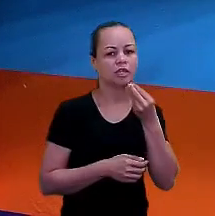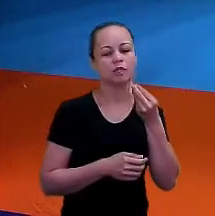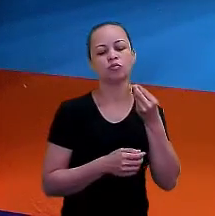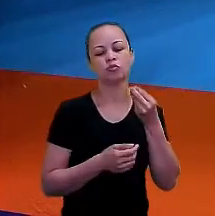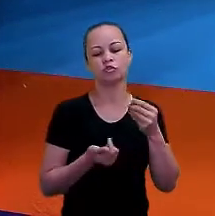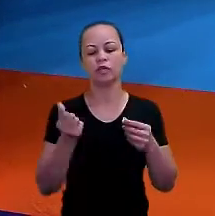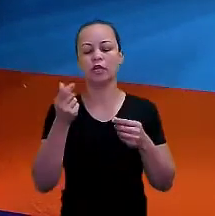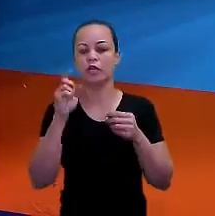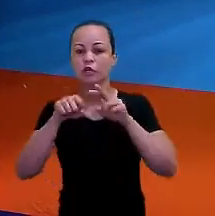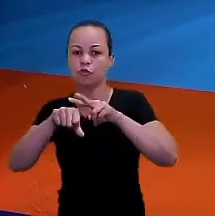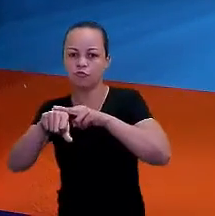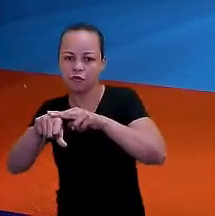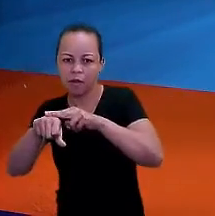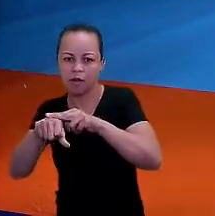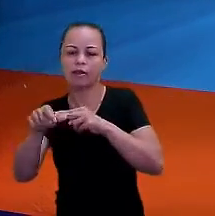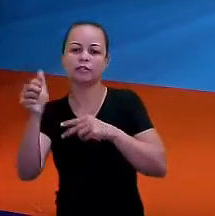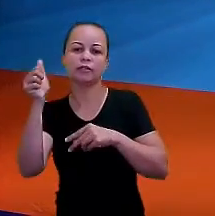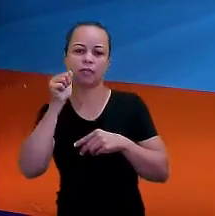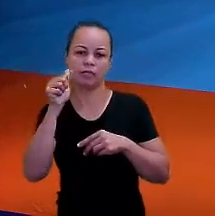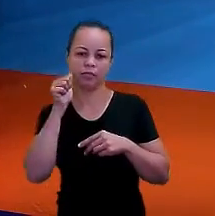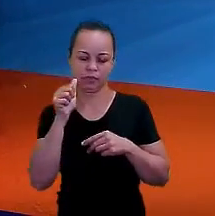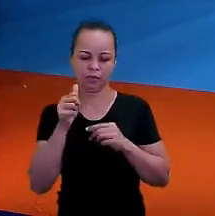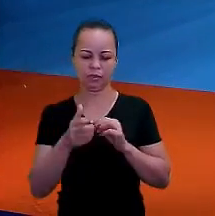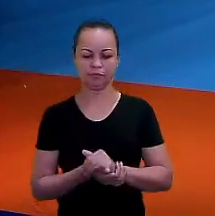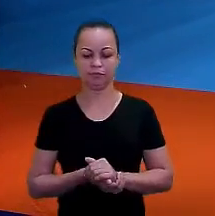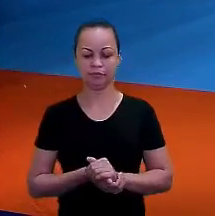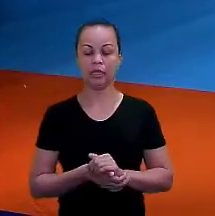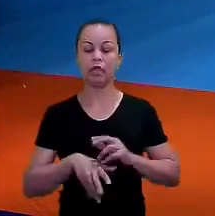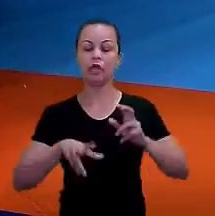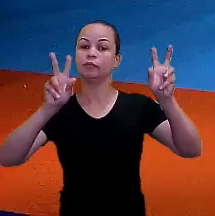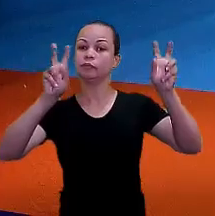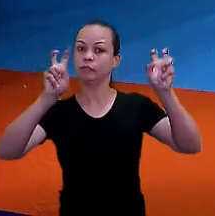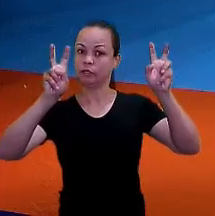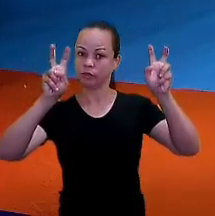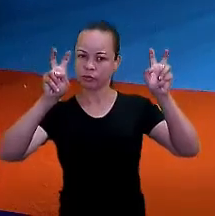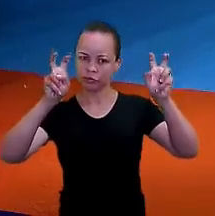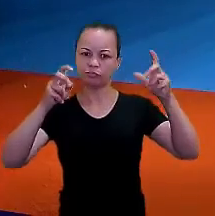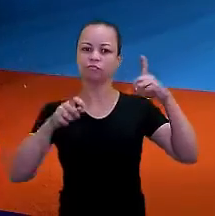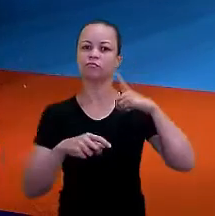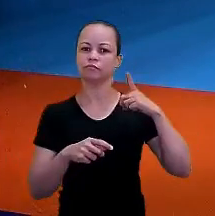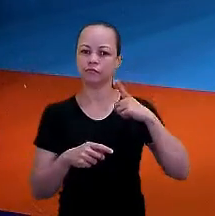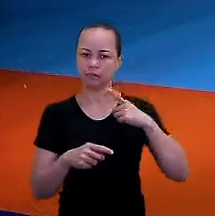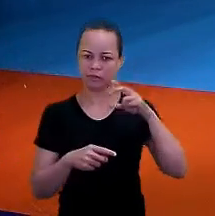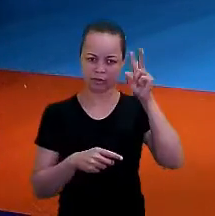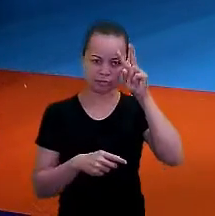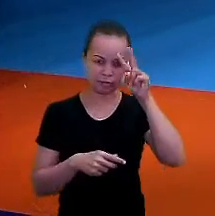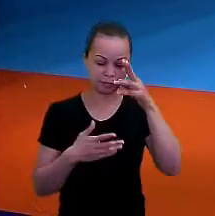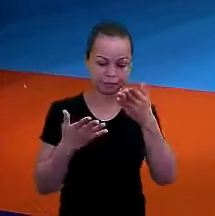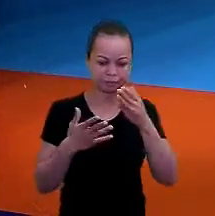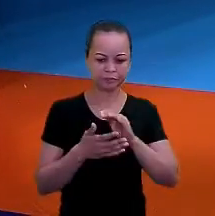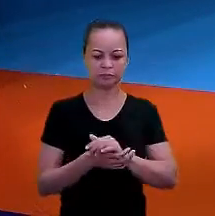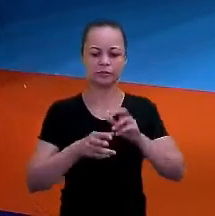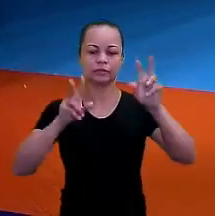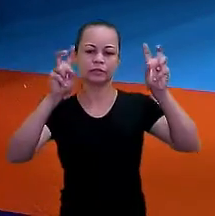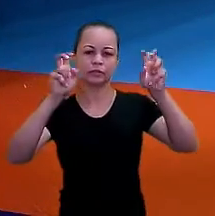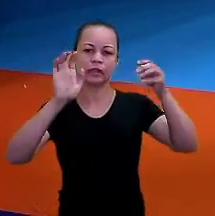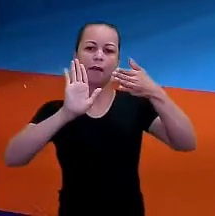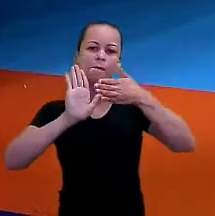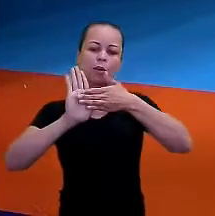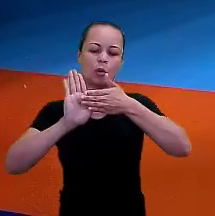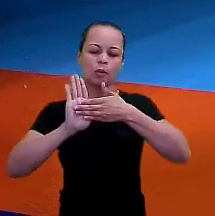o verde é menina. E aí eu tenho o título, lembra? Todo gráfico tem um título. Programa de